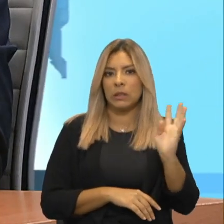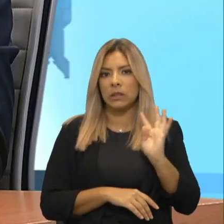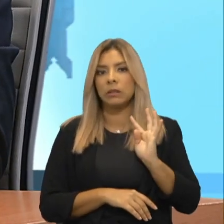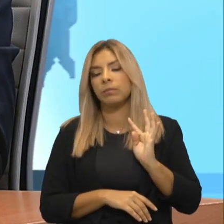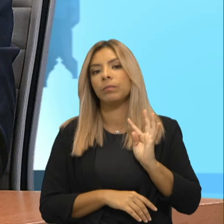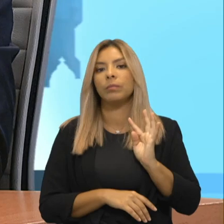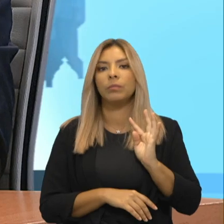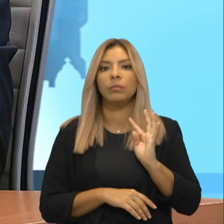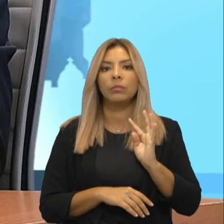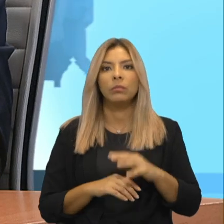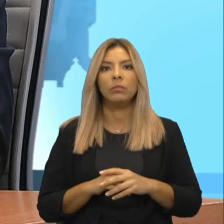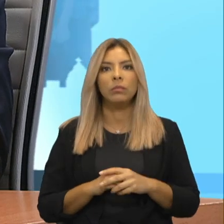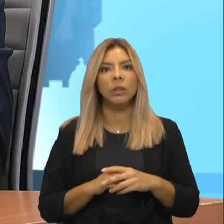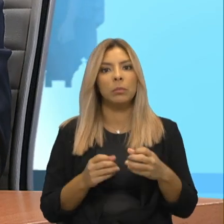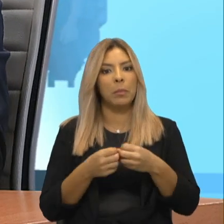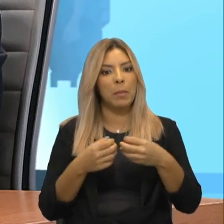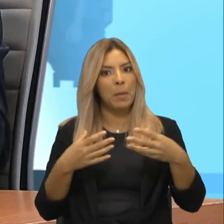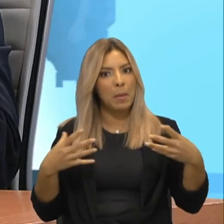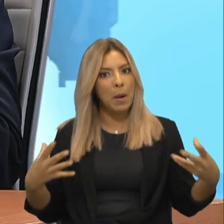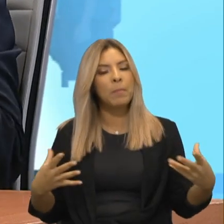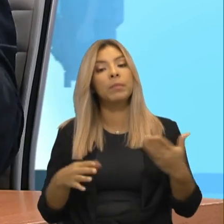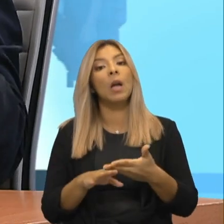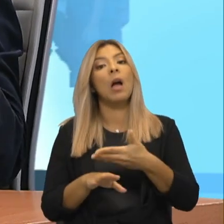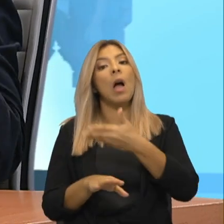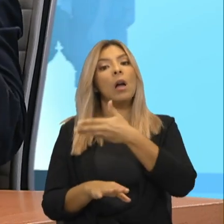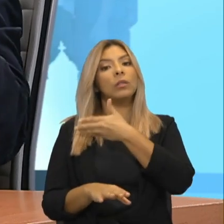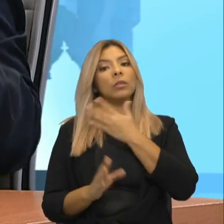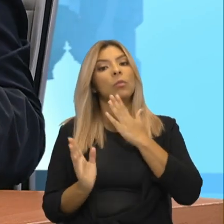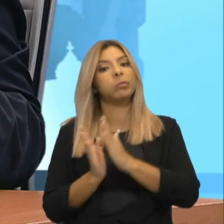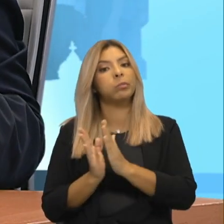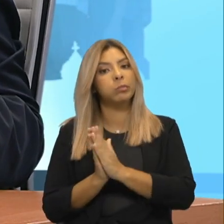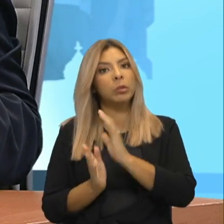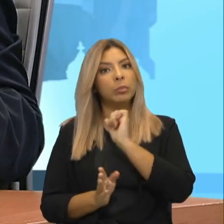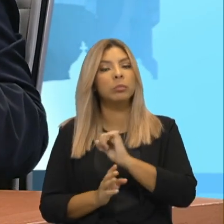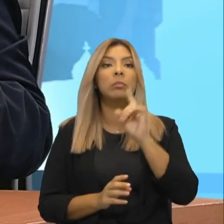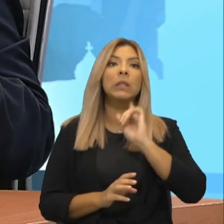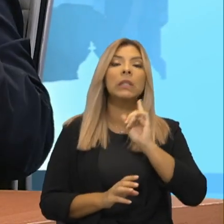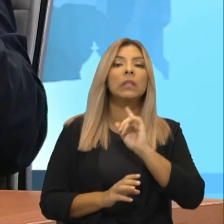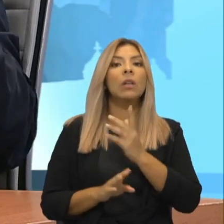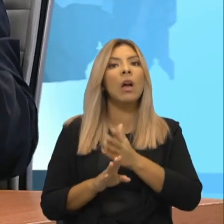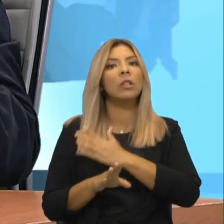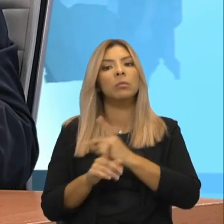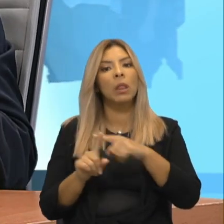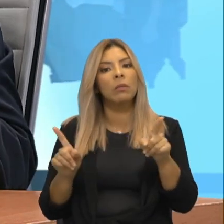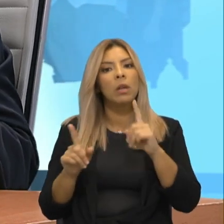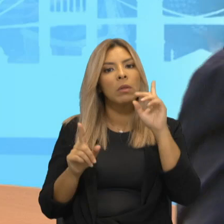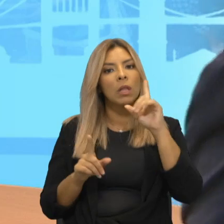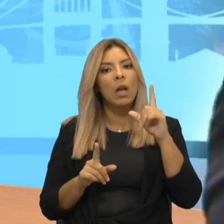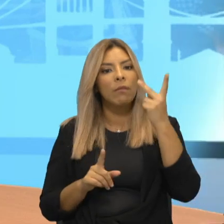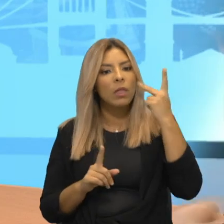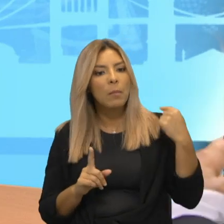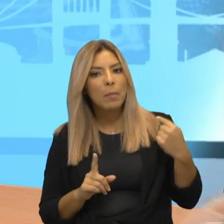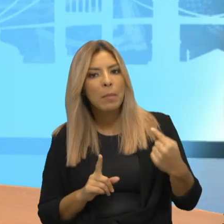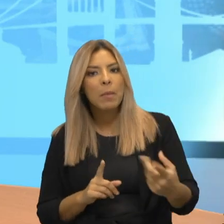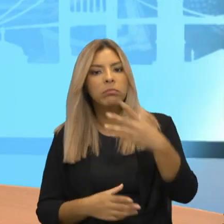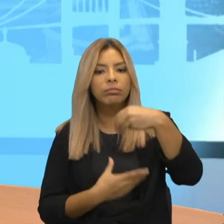a optar por uma dimensão apostólica, porque até então as ordens religiosas femininas eram mais vocacionadas para a vida contemplativa. E